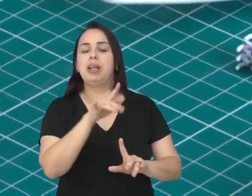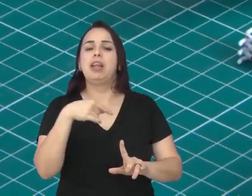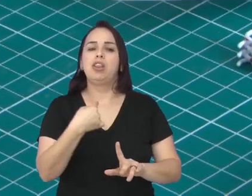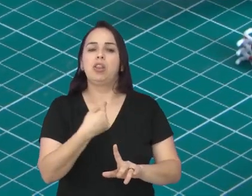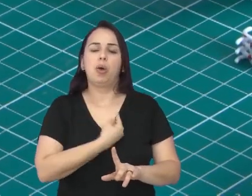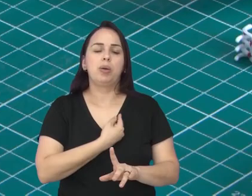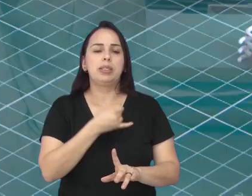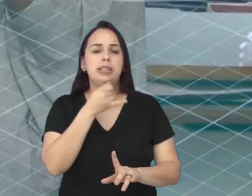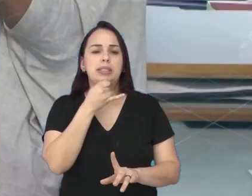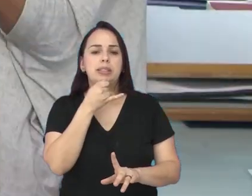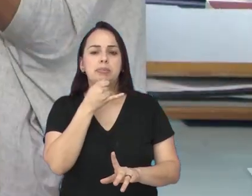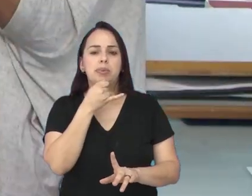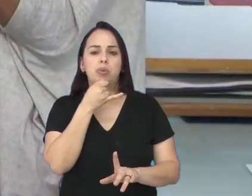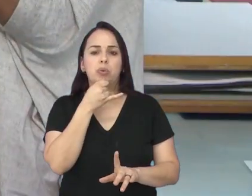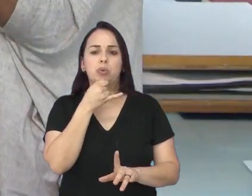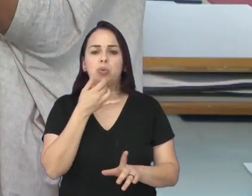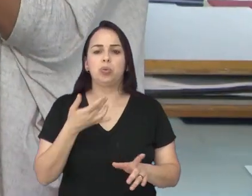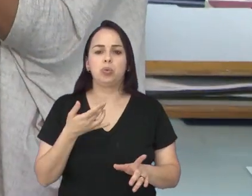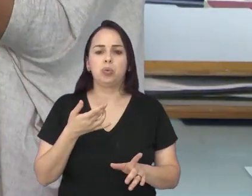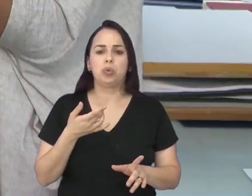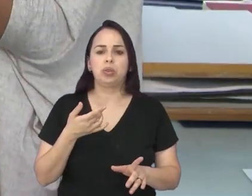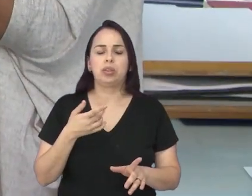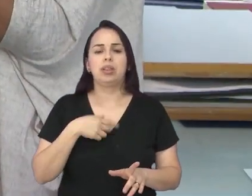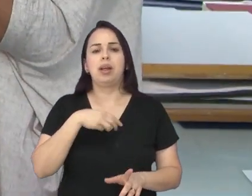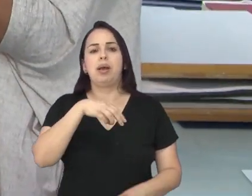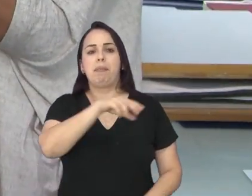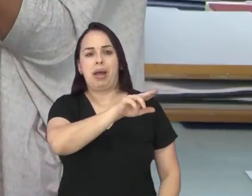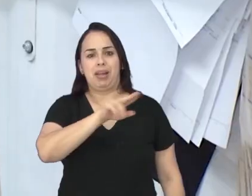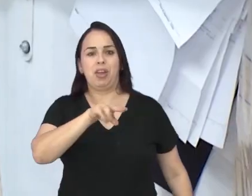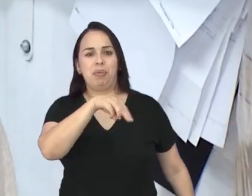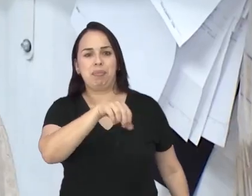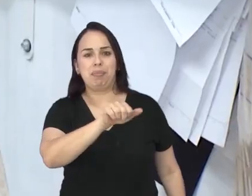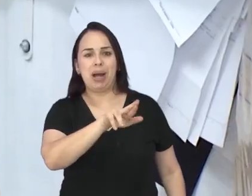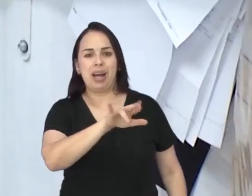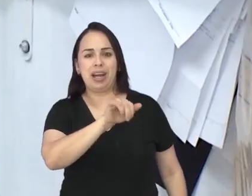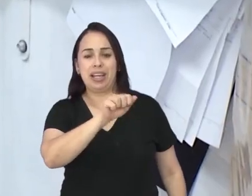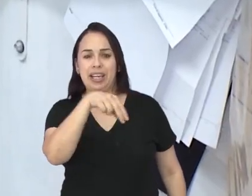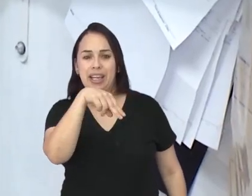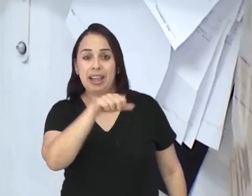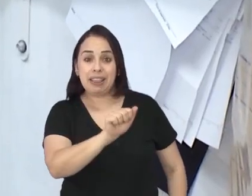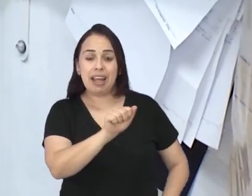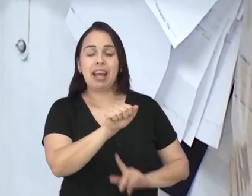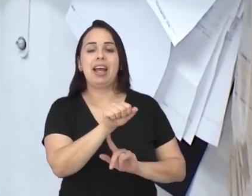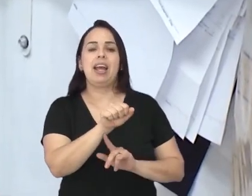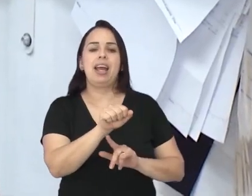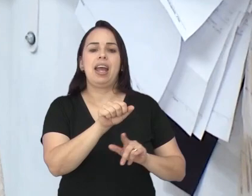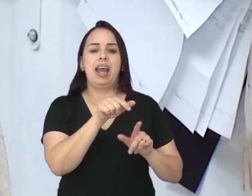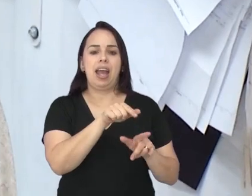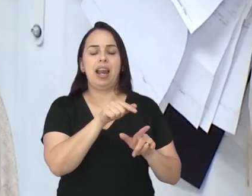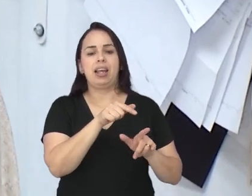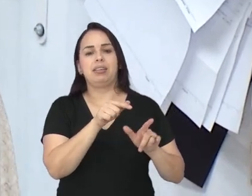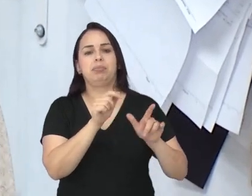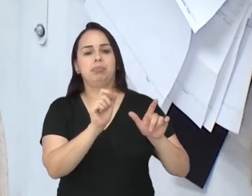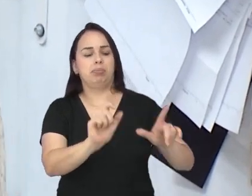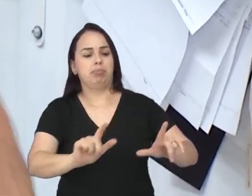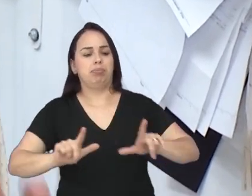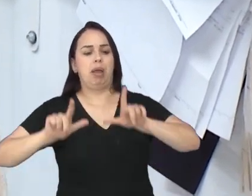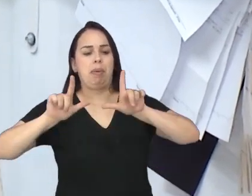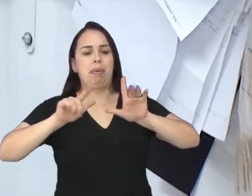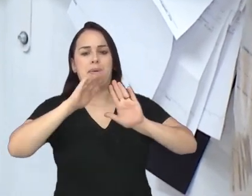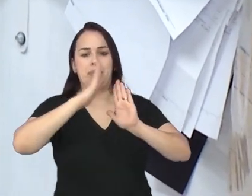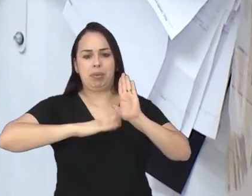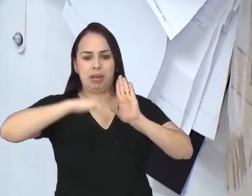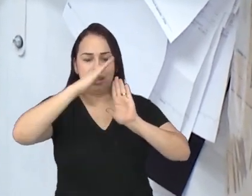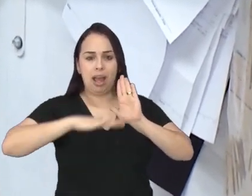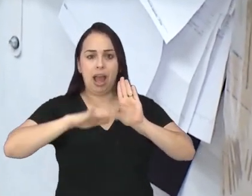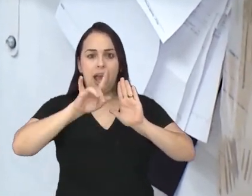gente fez agora, o último foi para a Mariana Dito, ela chegou com as aquarelas e aquela aquarela